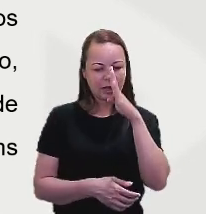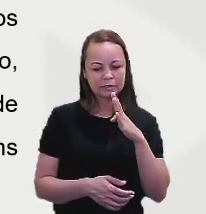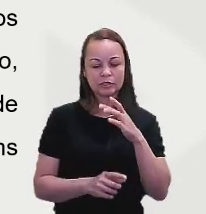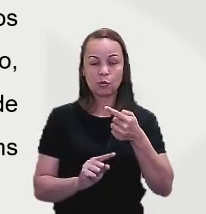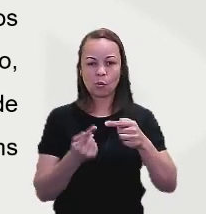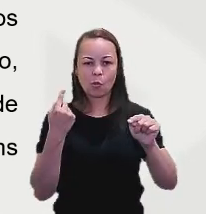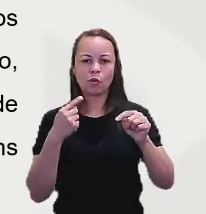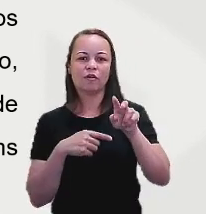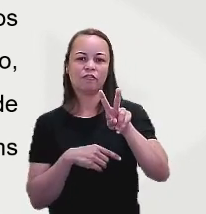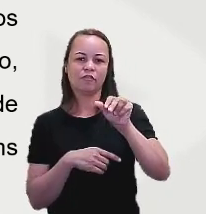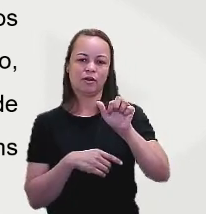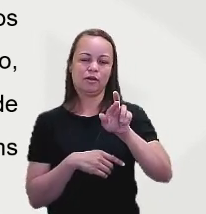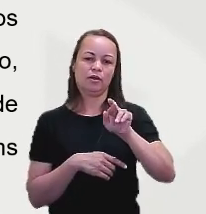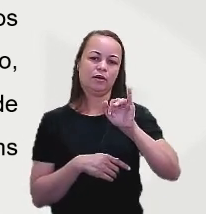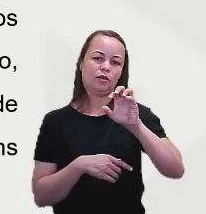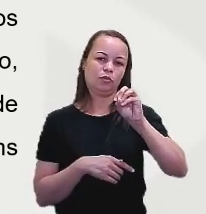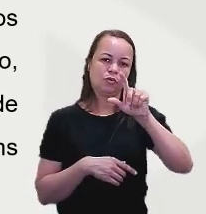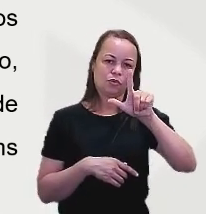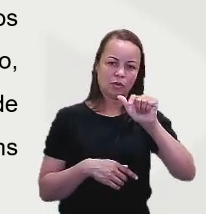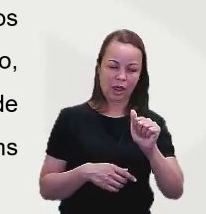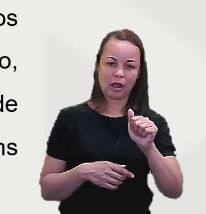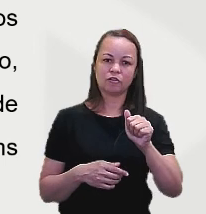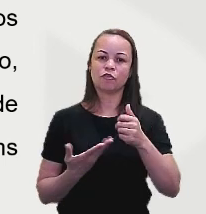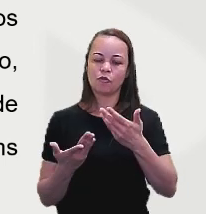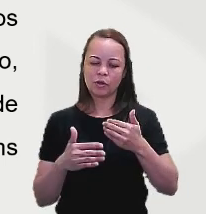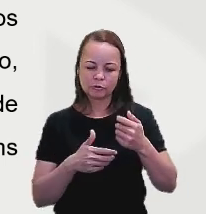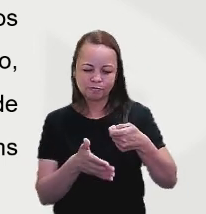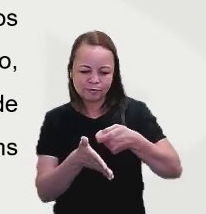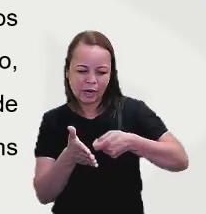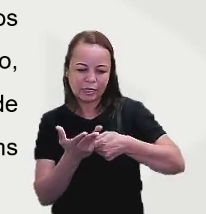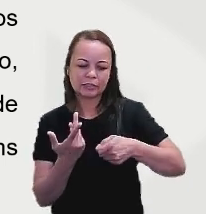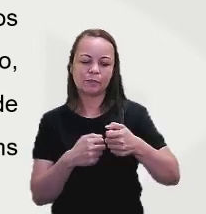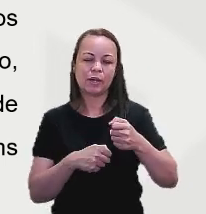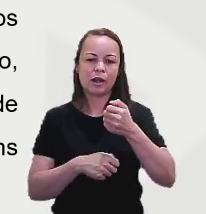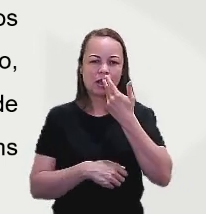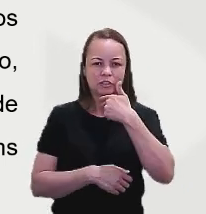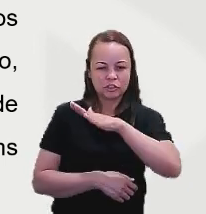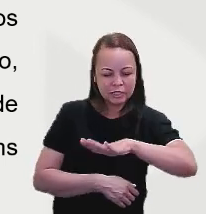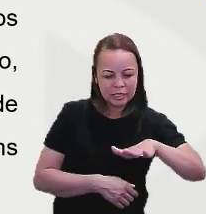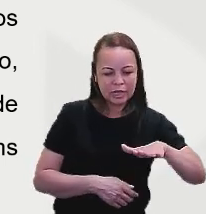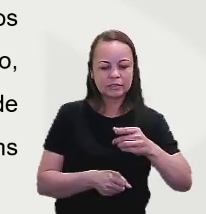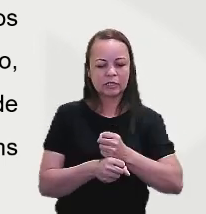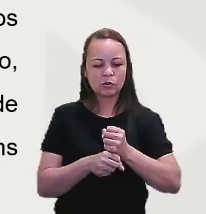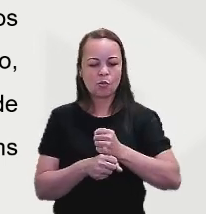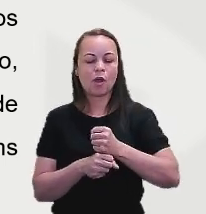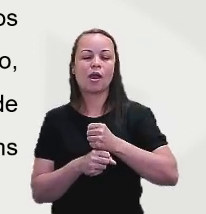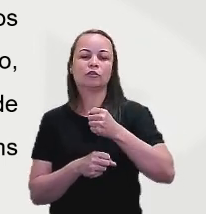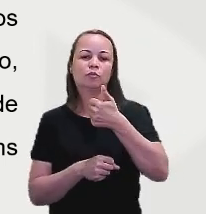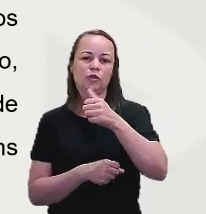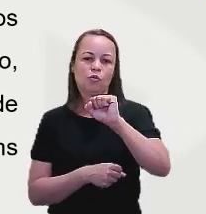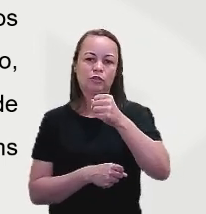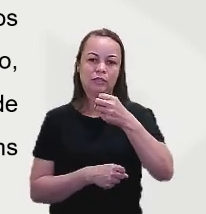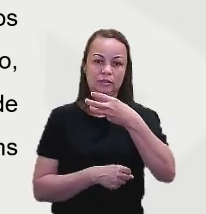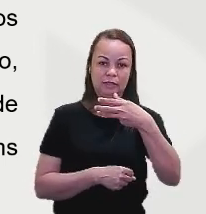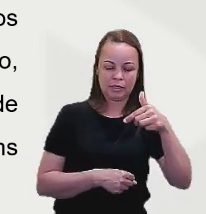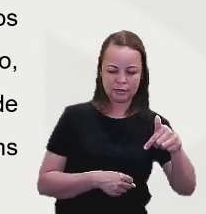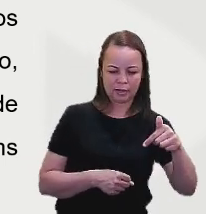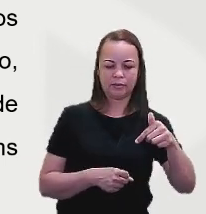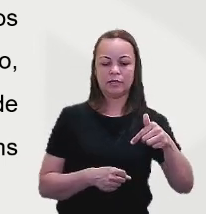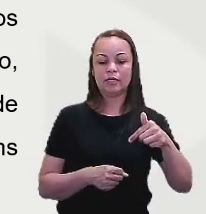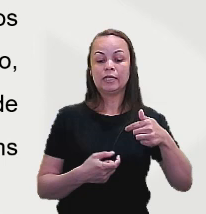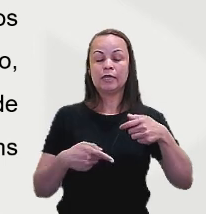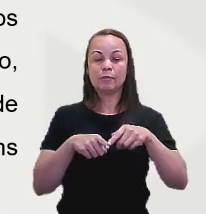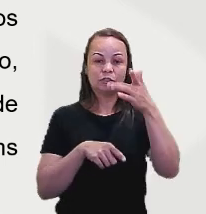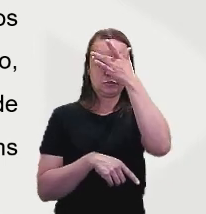foi declarado obrigatória para crianças em 1837 e para adultos em 1846, mas